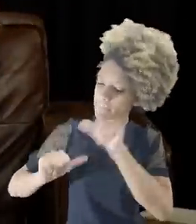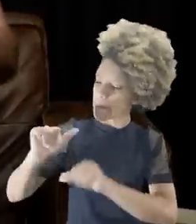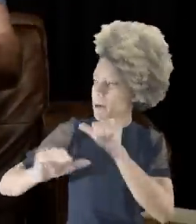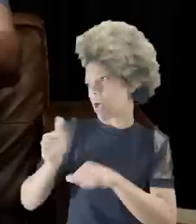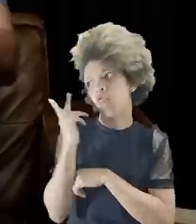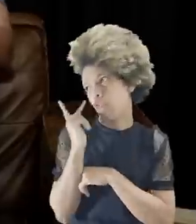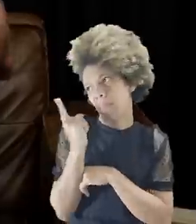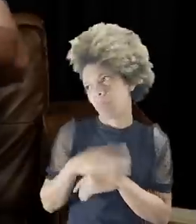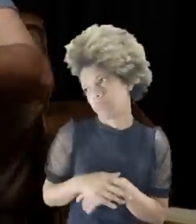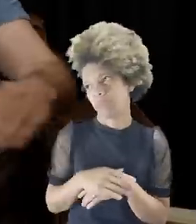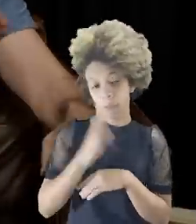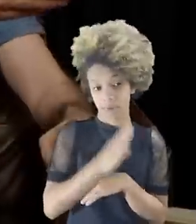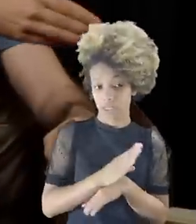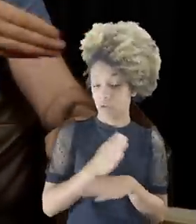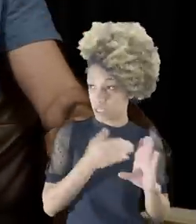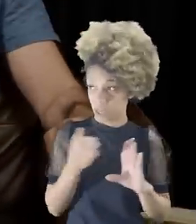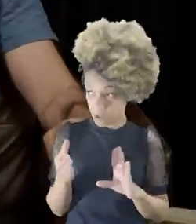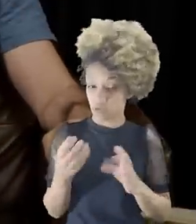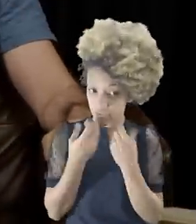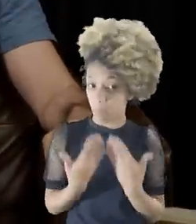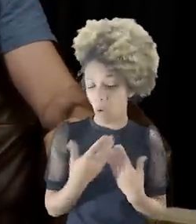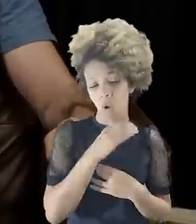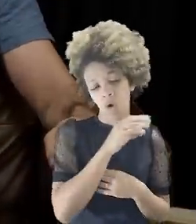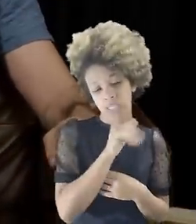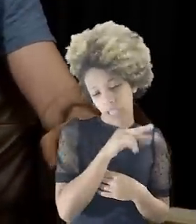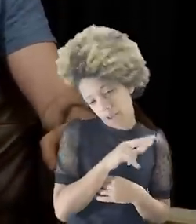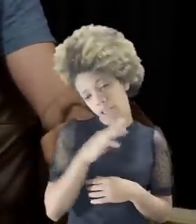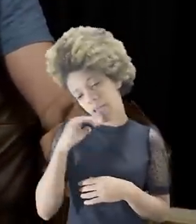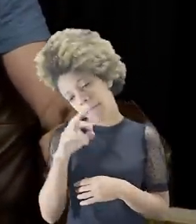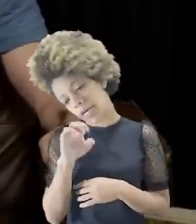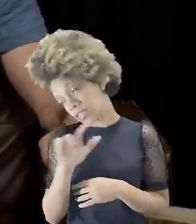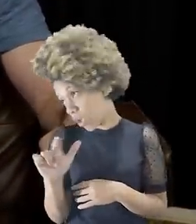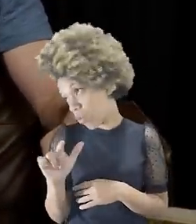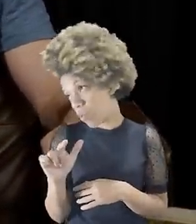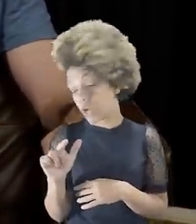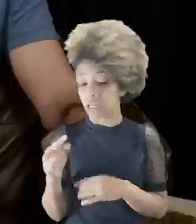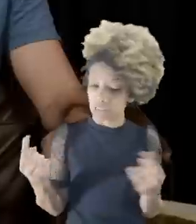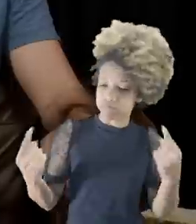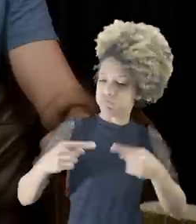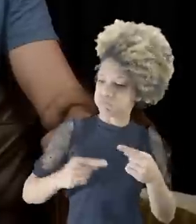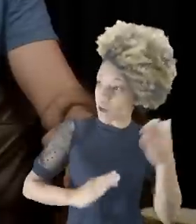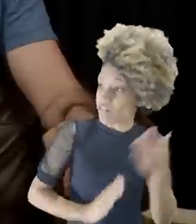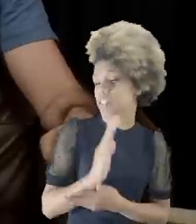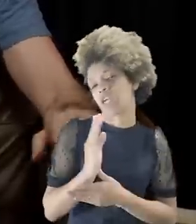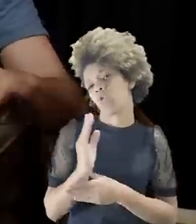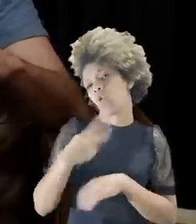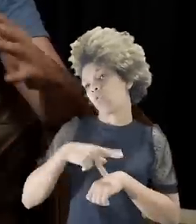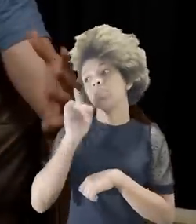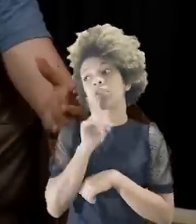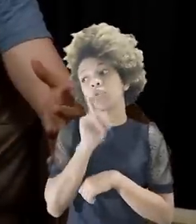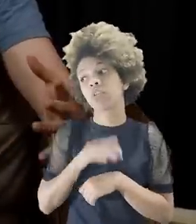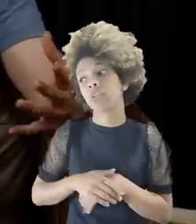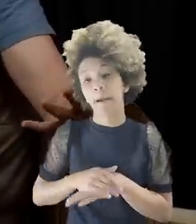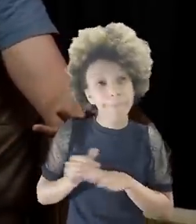o Brasil estava melhor porque chegou ali com os cara e Marcel campeão Panamericano que bateram nos Estados Unidos dentro dos Estados Unidos Pela primeira